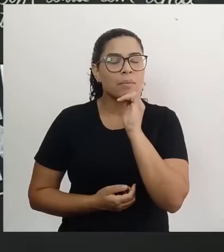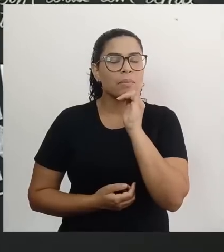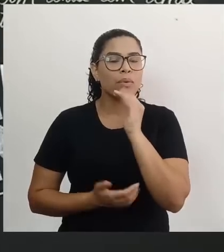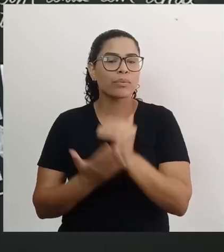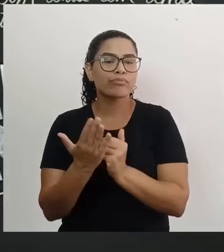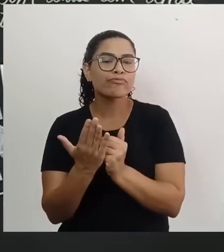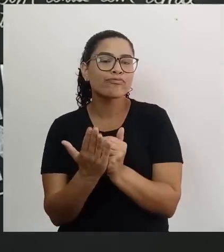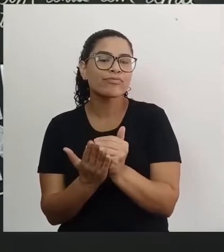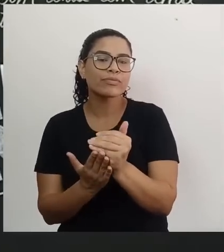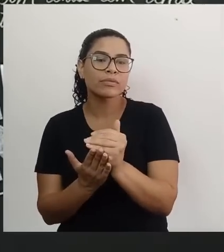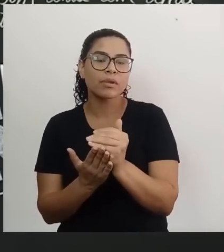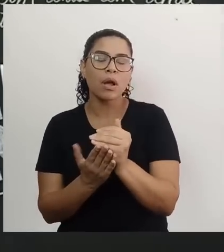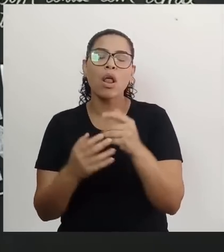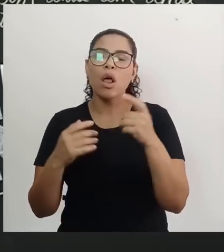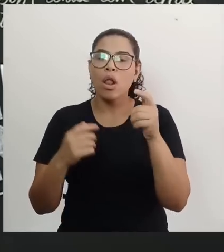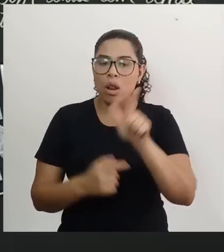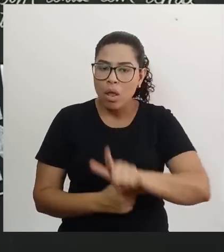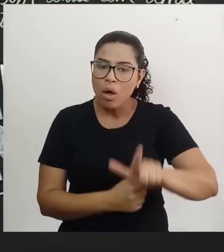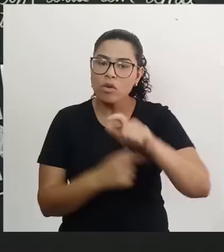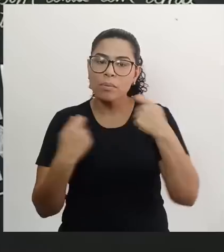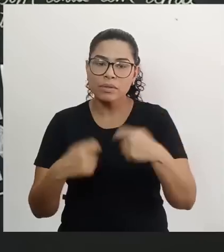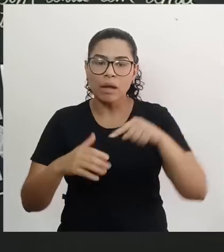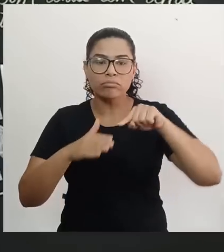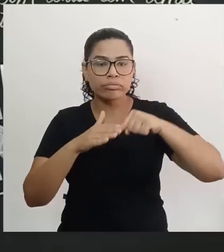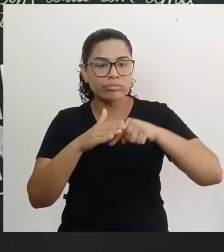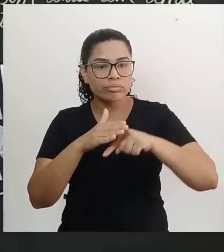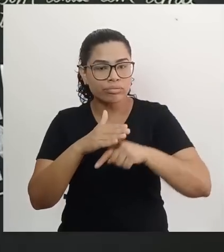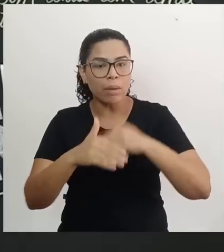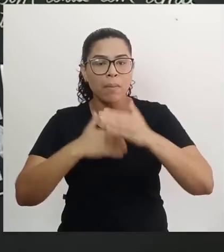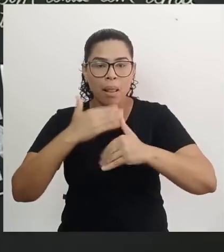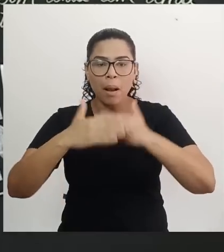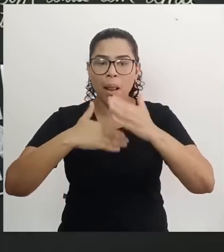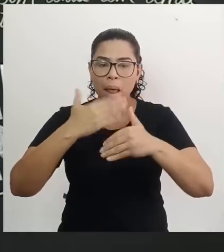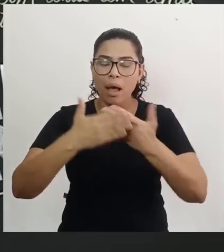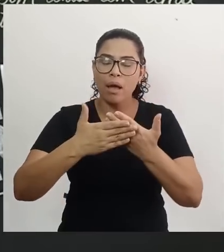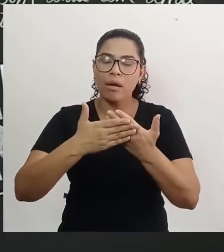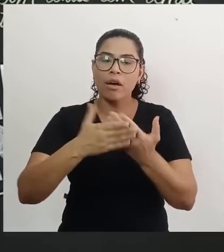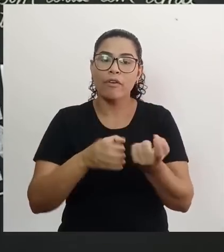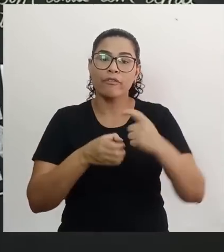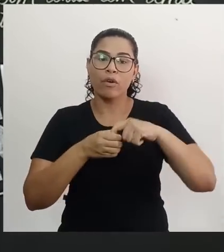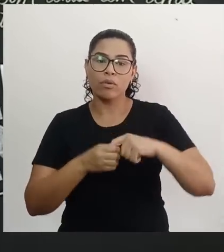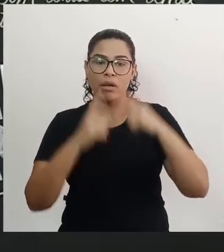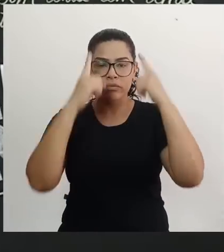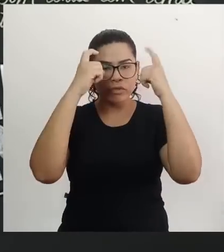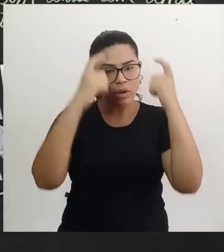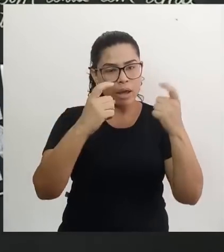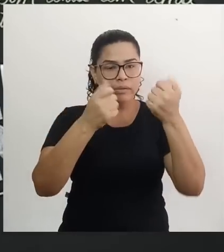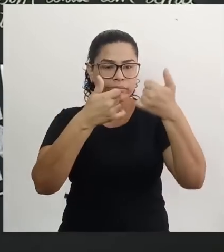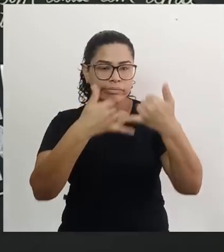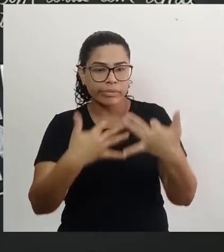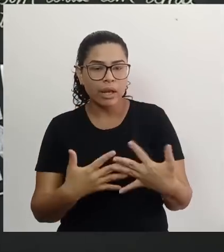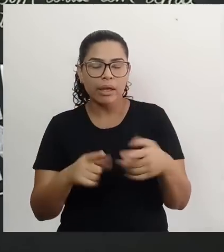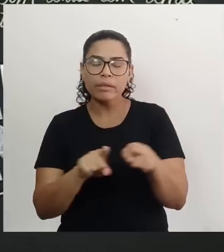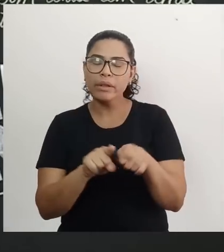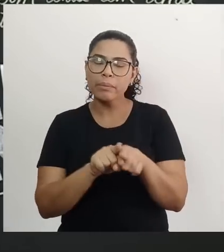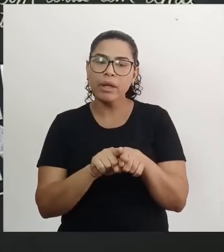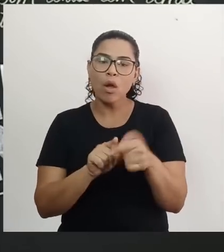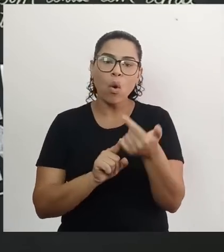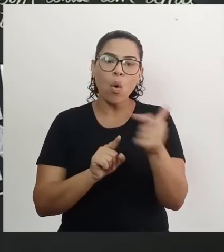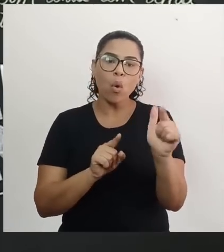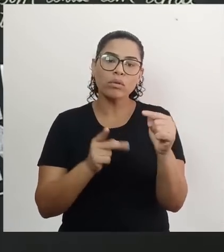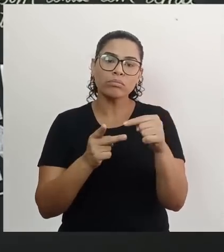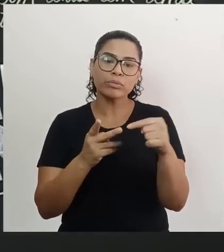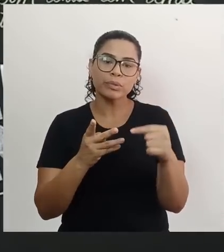depois seria necessário desenvolver esse texto, retomar a temática inicial da violência e sinalizar também outras matérias afins,